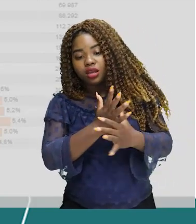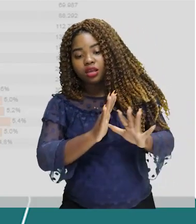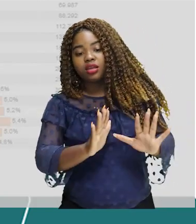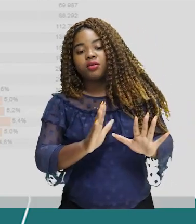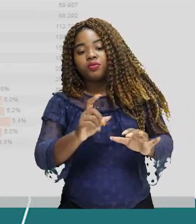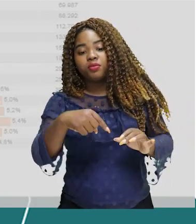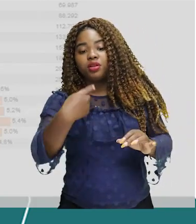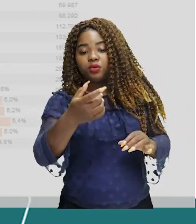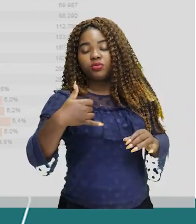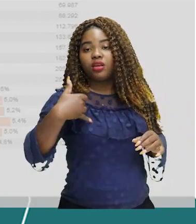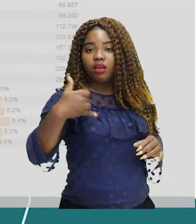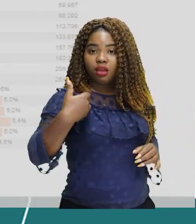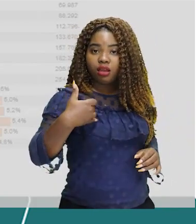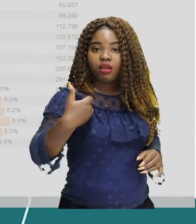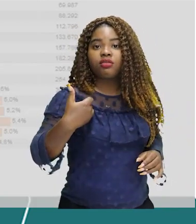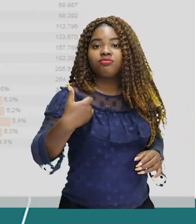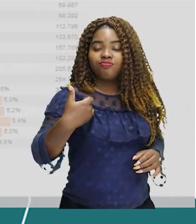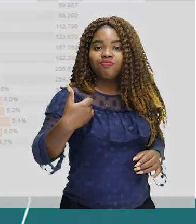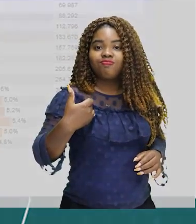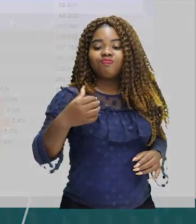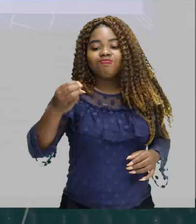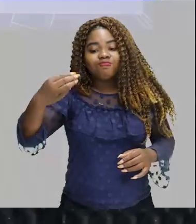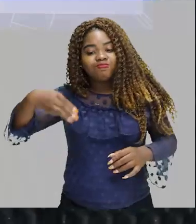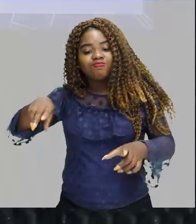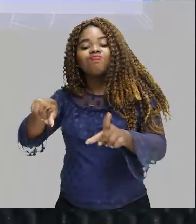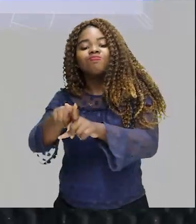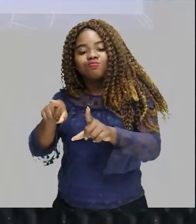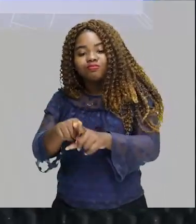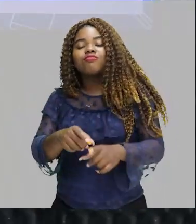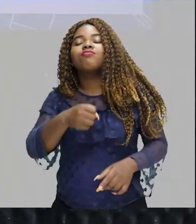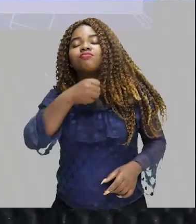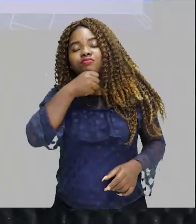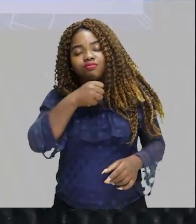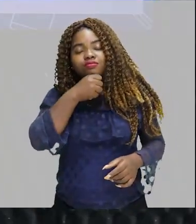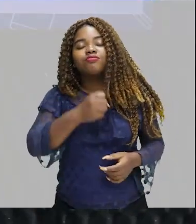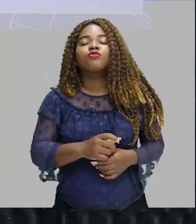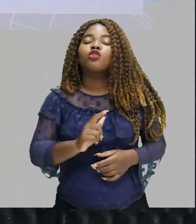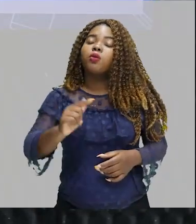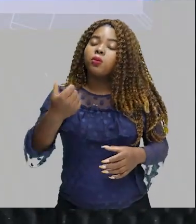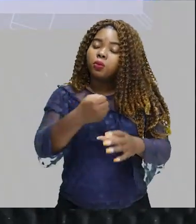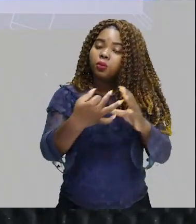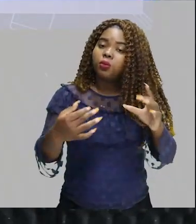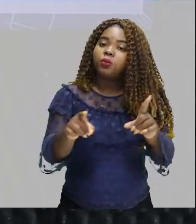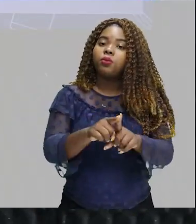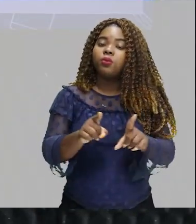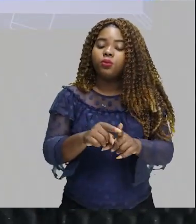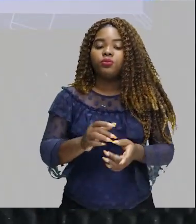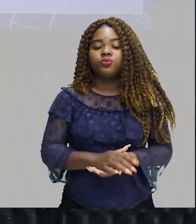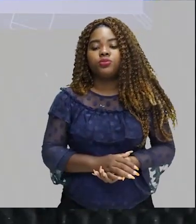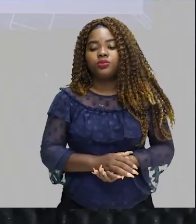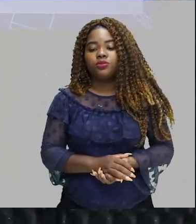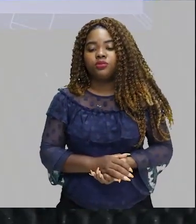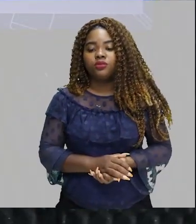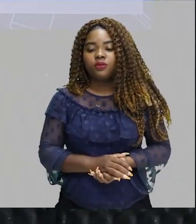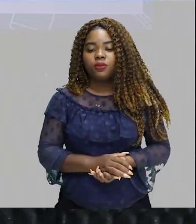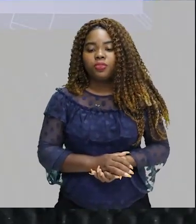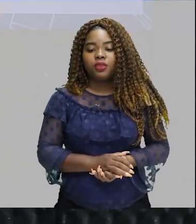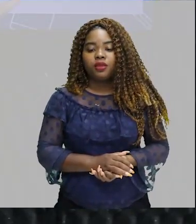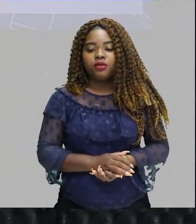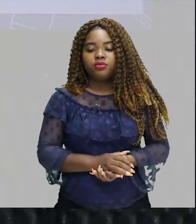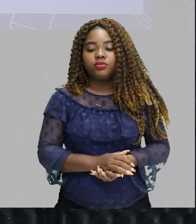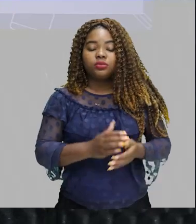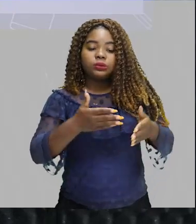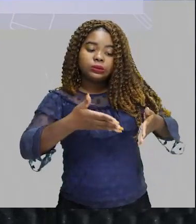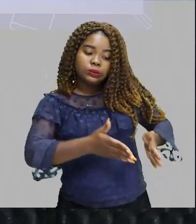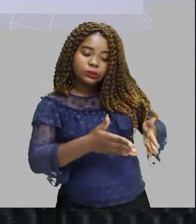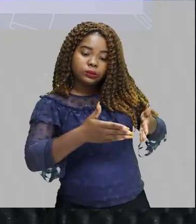faixa etária, ou seja, a população maranhense também vem envelhecendo. Uma outra característica também, galera, tá, é que a taxa de